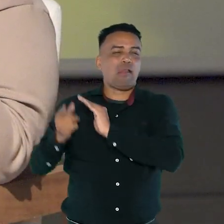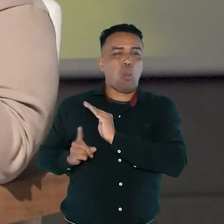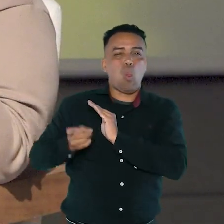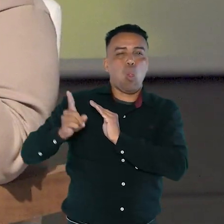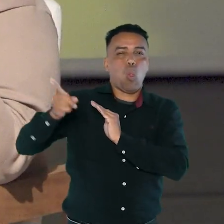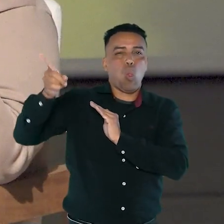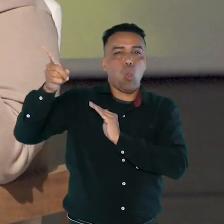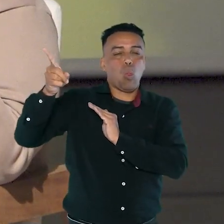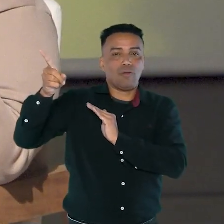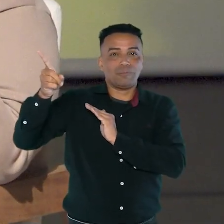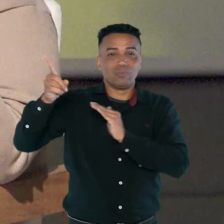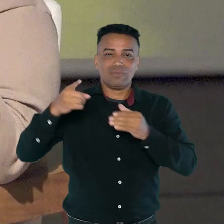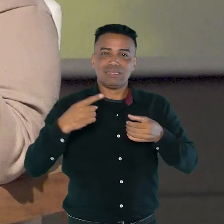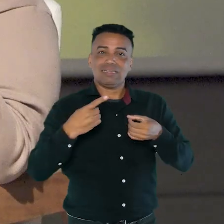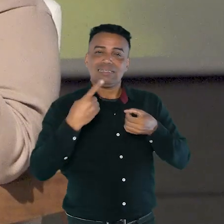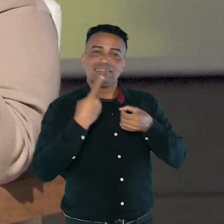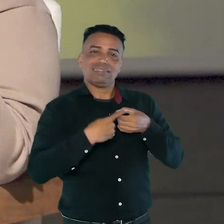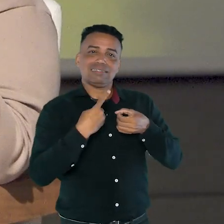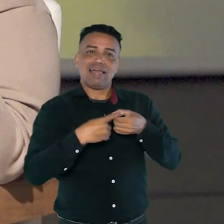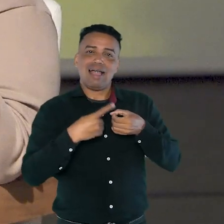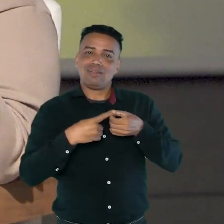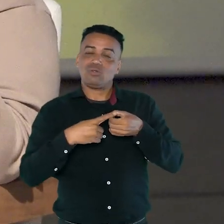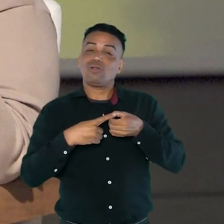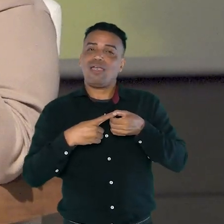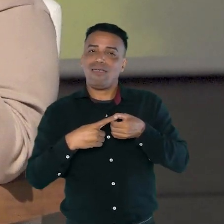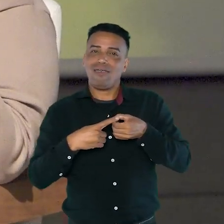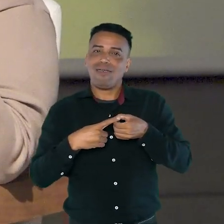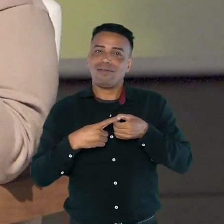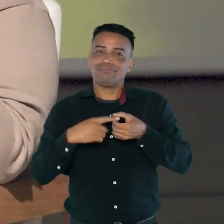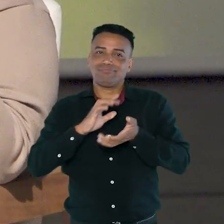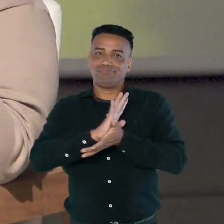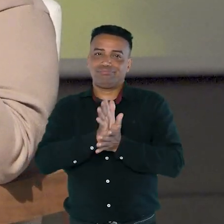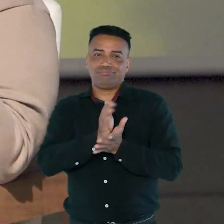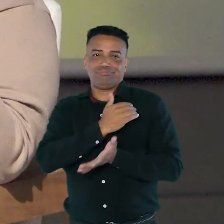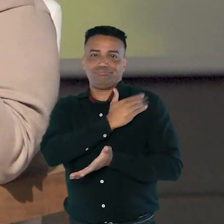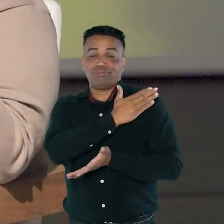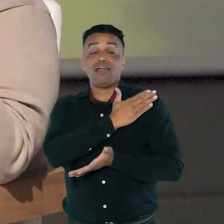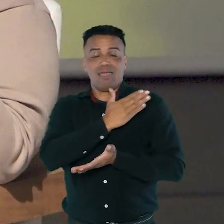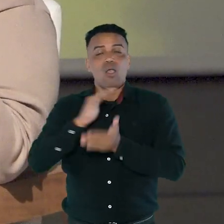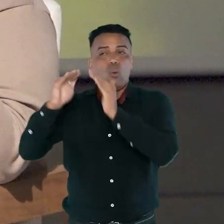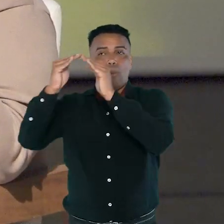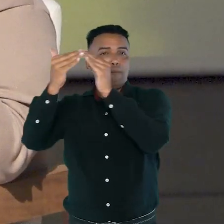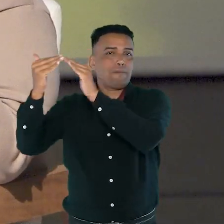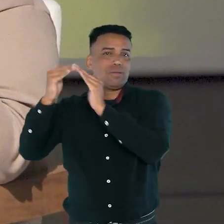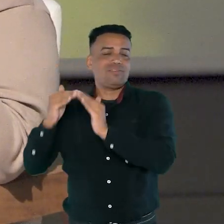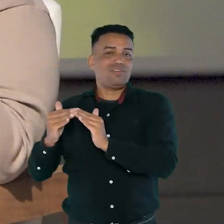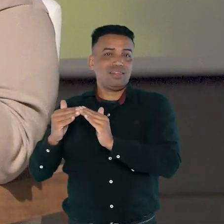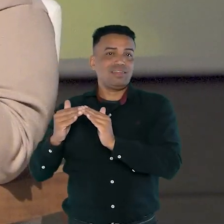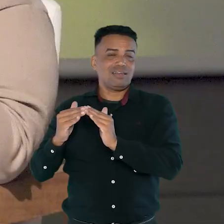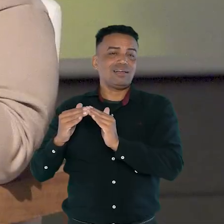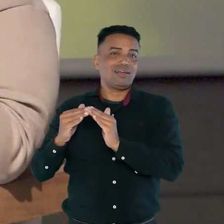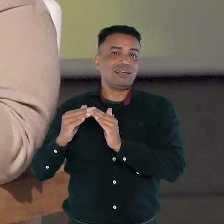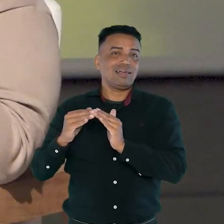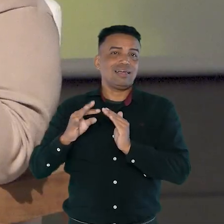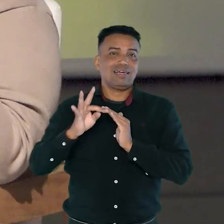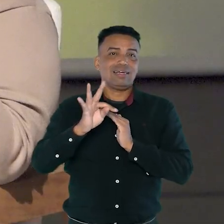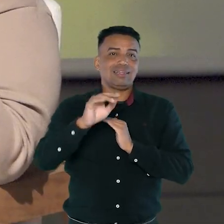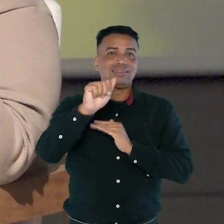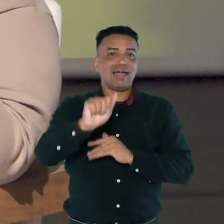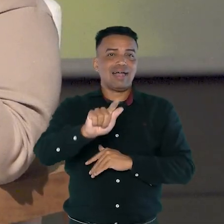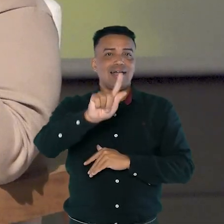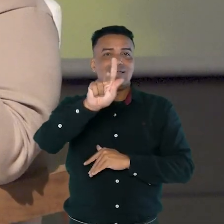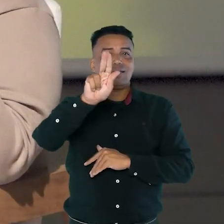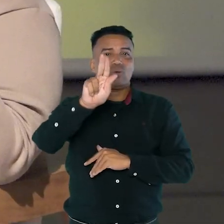É uma cidade altamente segregada. Eu sou de uma periferia dessa, eu sou da cidade de Taguatinga. Apesar